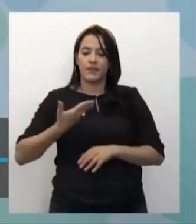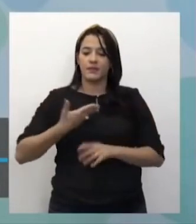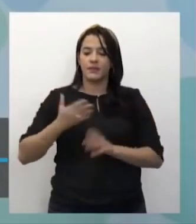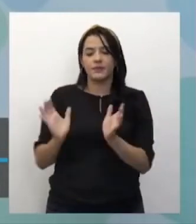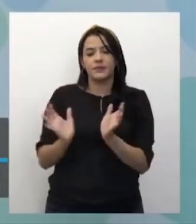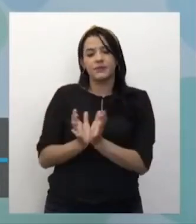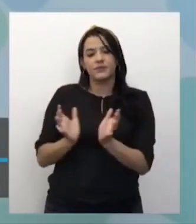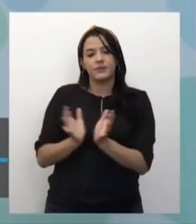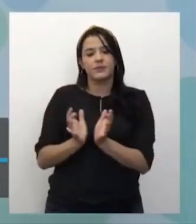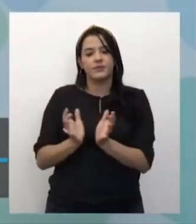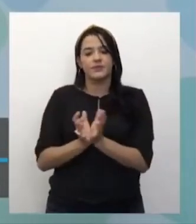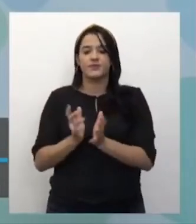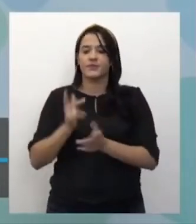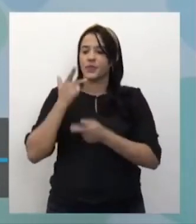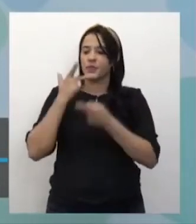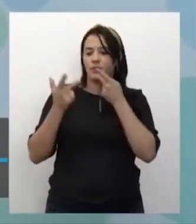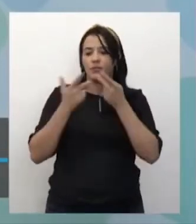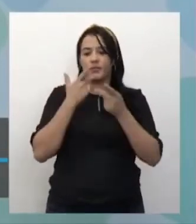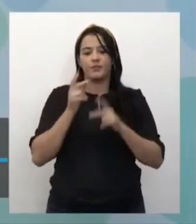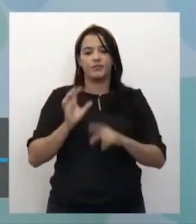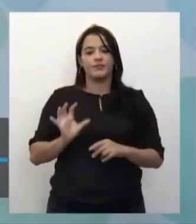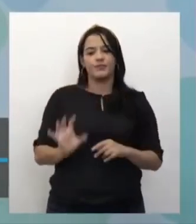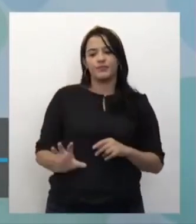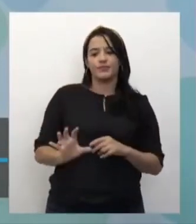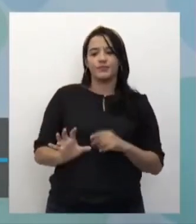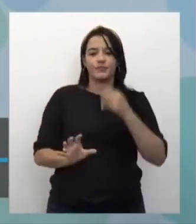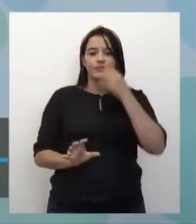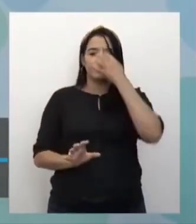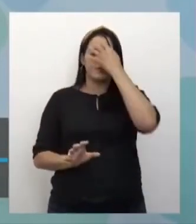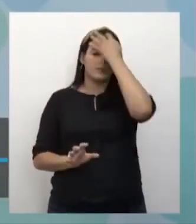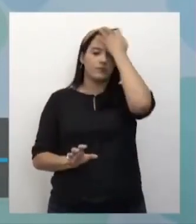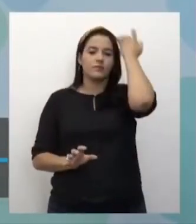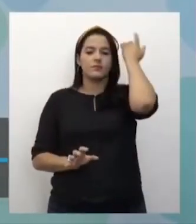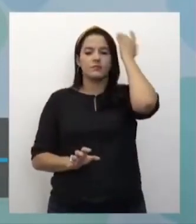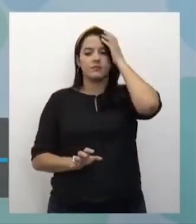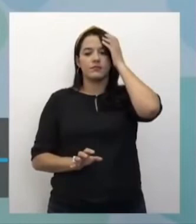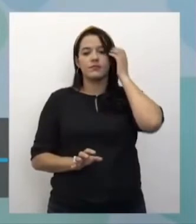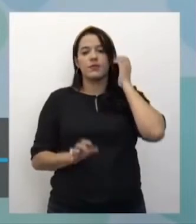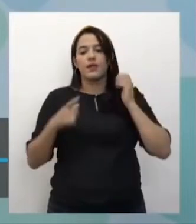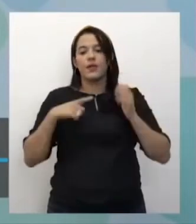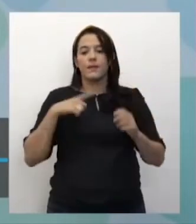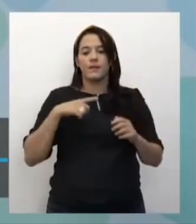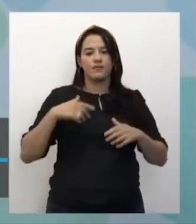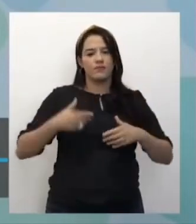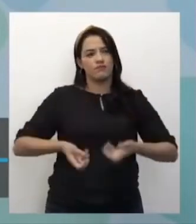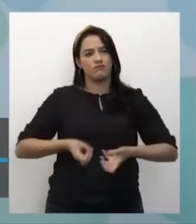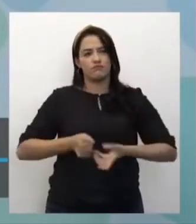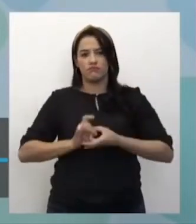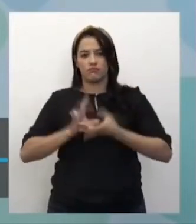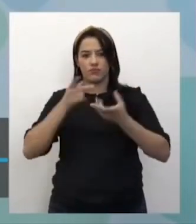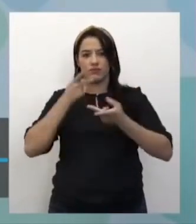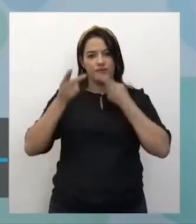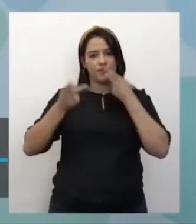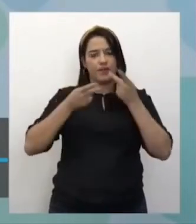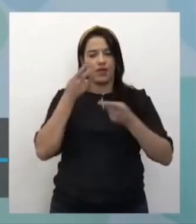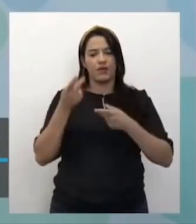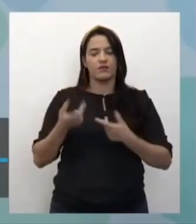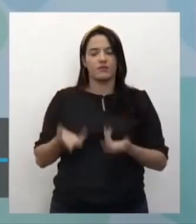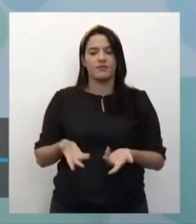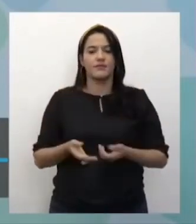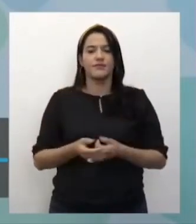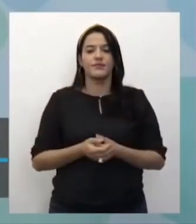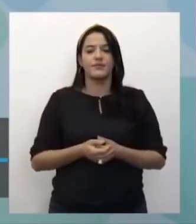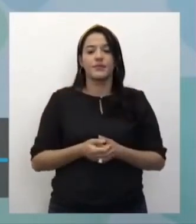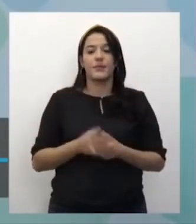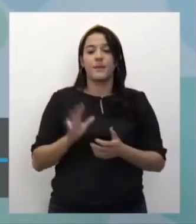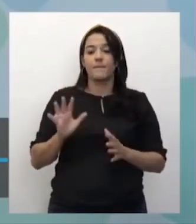vai falar de uma forma mais despojada, assim. Mas eu acho que nunca... eu